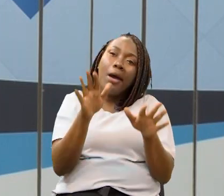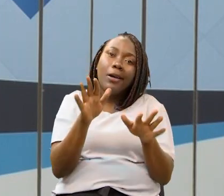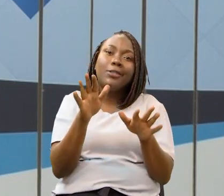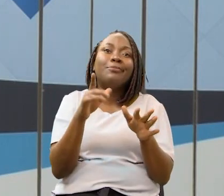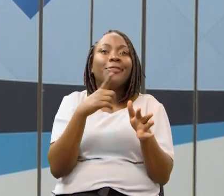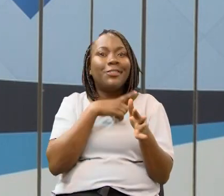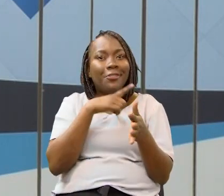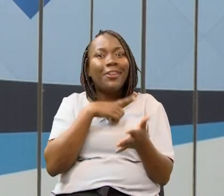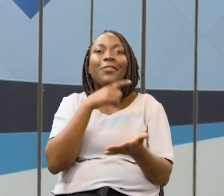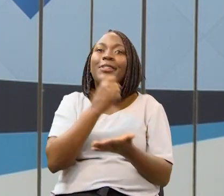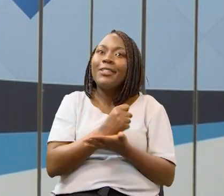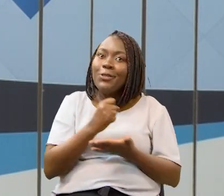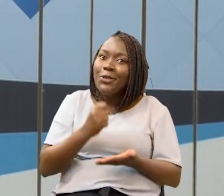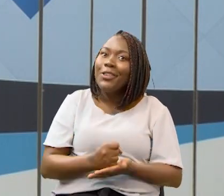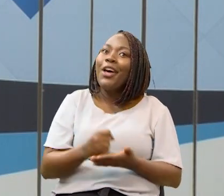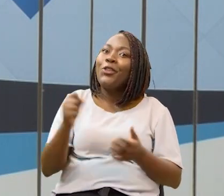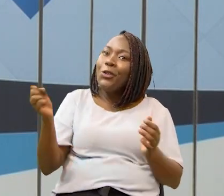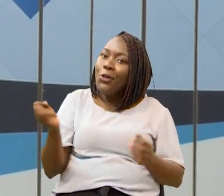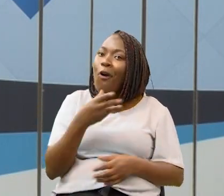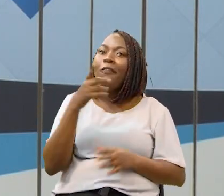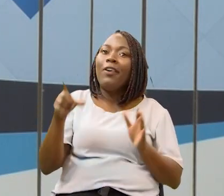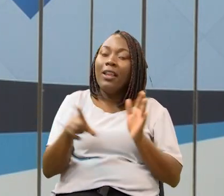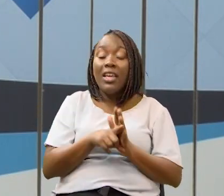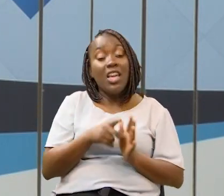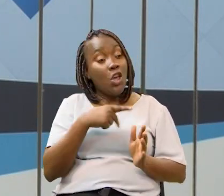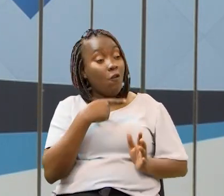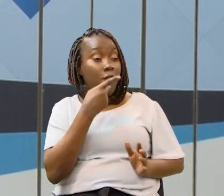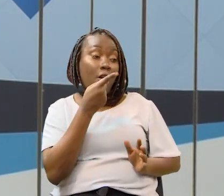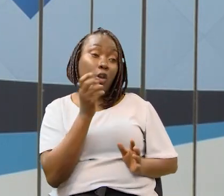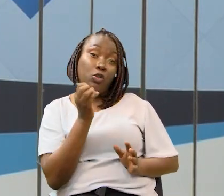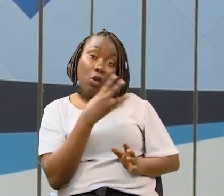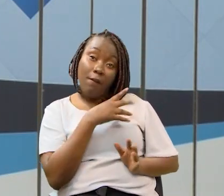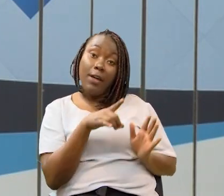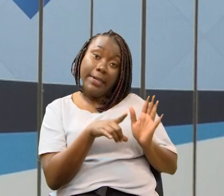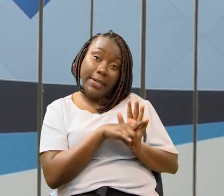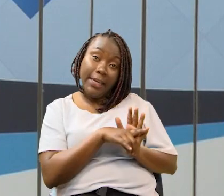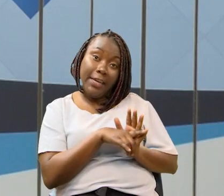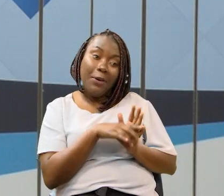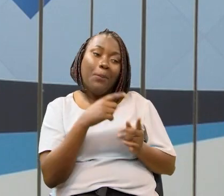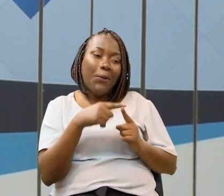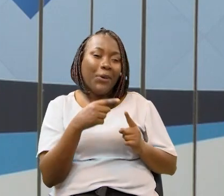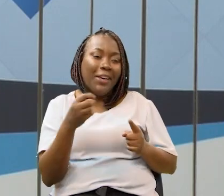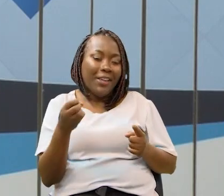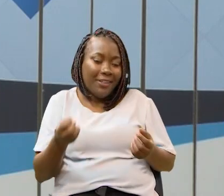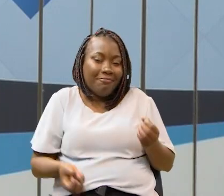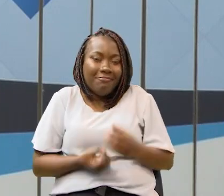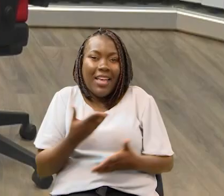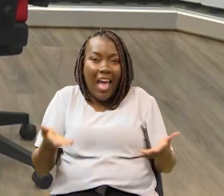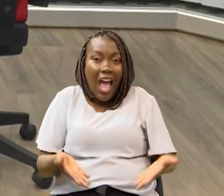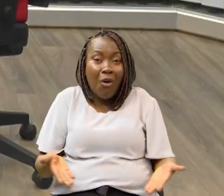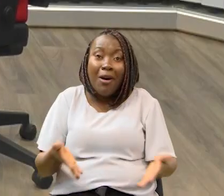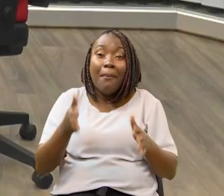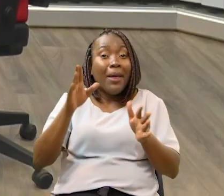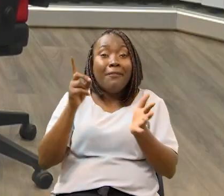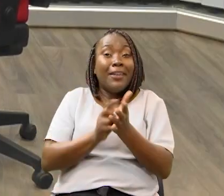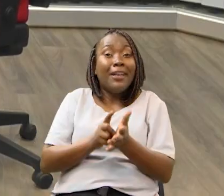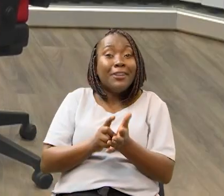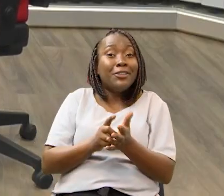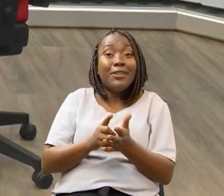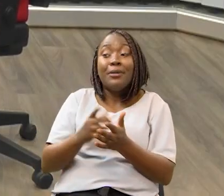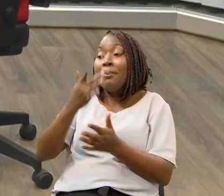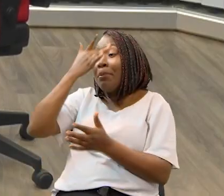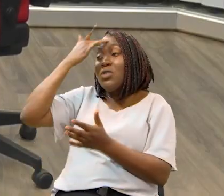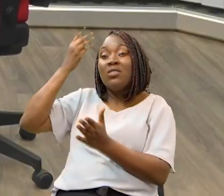Mas aí tiveram que sancionar uma nova lei. Uma nova lei, eu falo nova lei, né, porque surgiu agora, mas que na verdade ela só